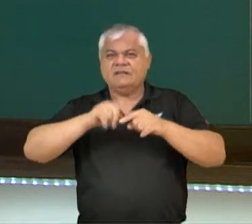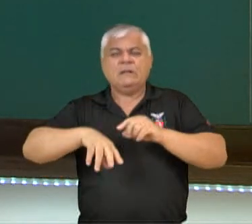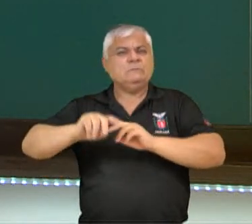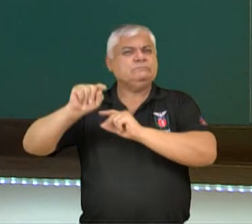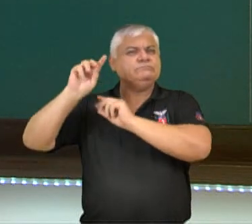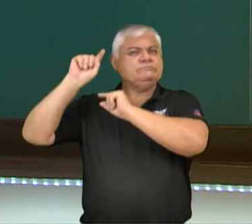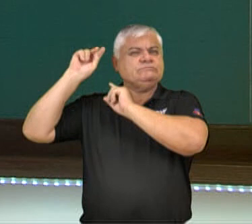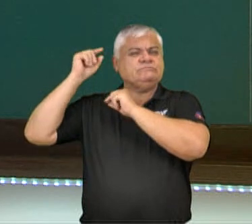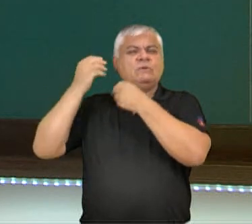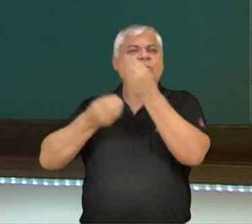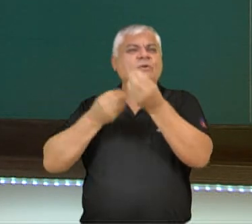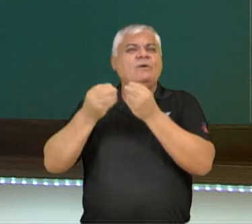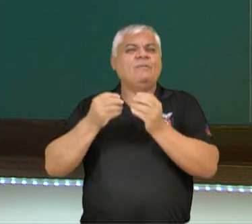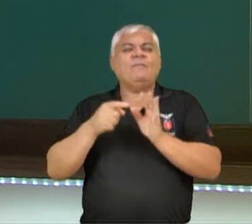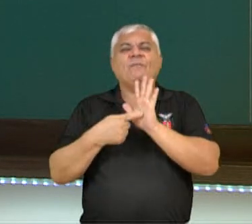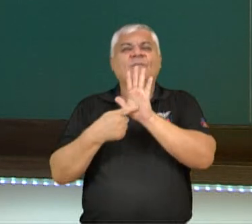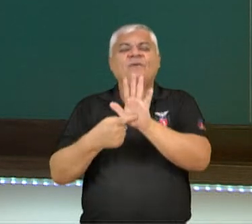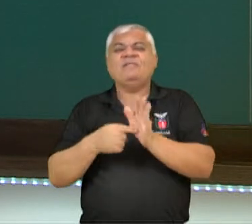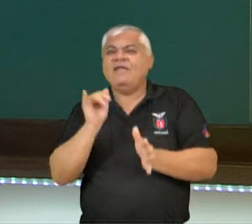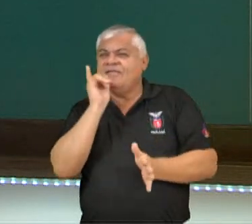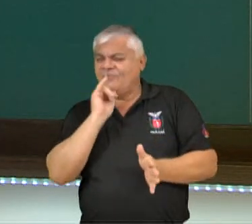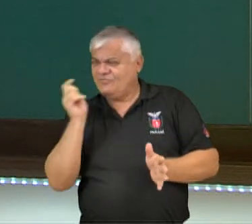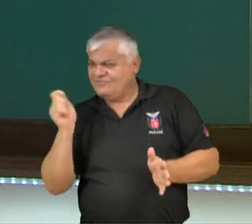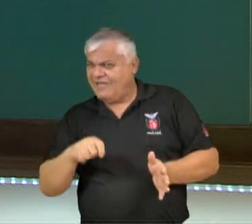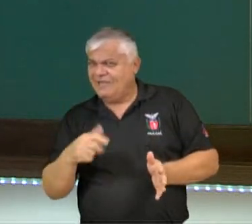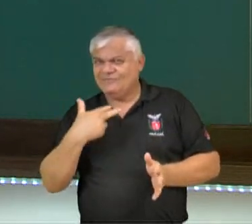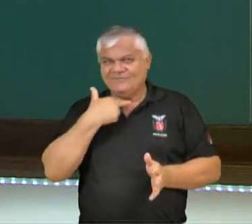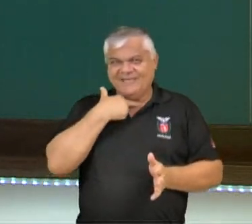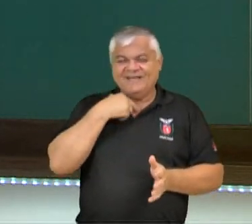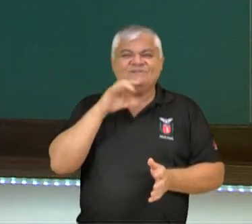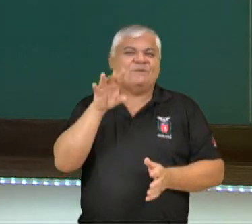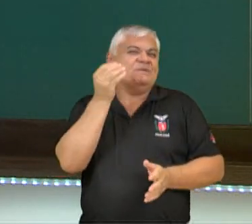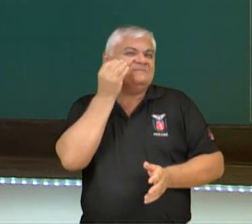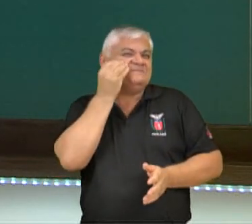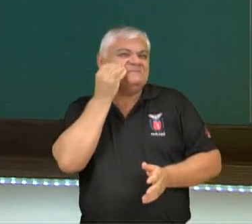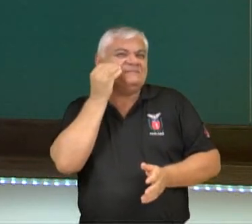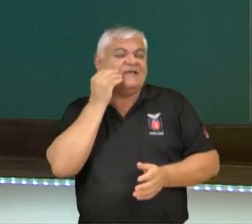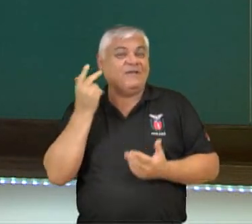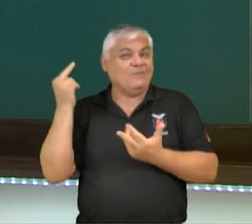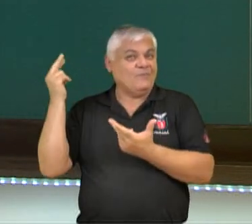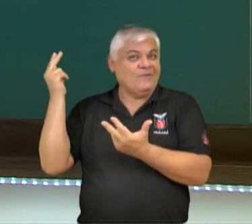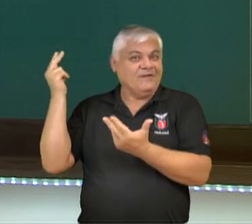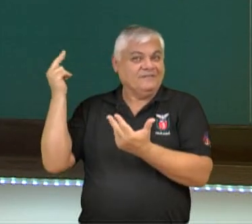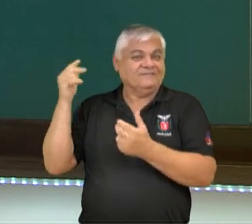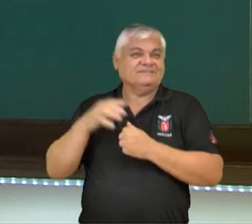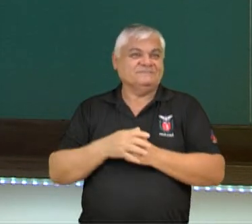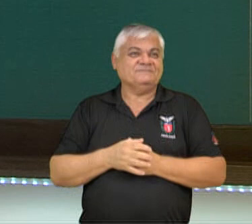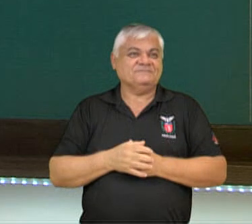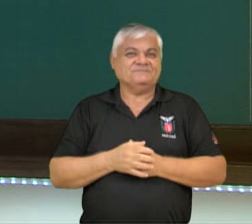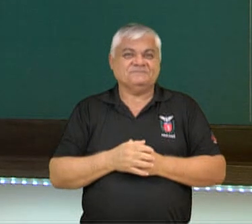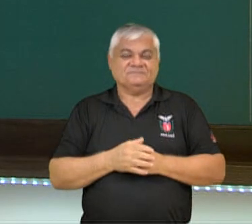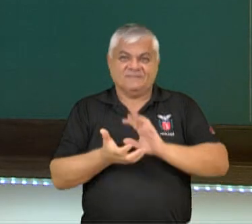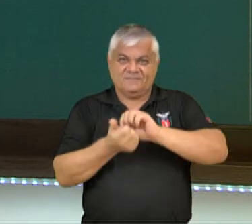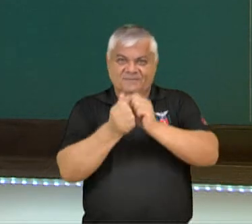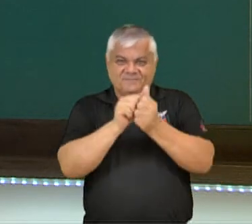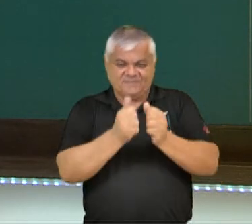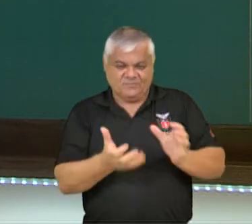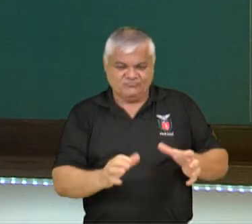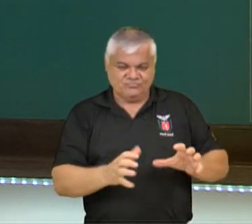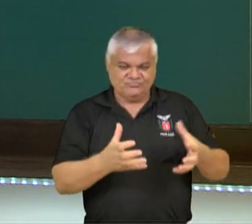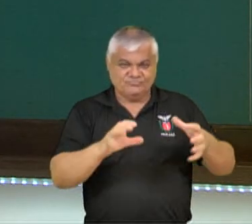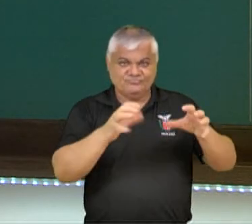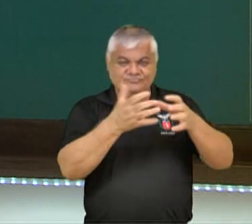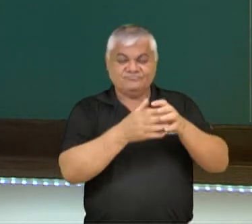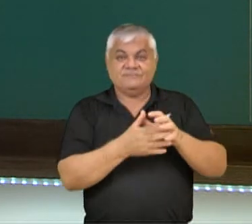época, para simular se é possível mesmo desenvolver hoje, como essa imagem que vocês estão vendo. É um forno de lupa, atinge